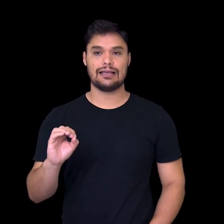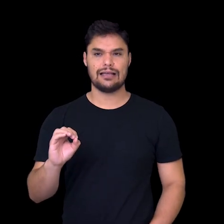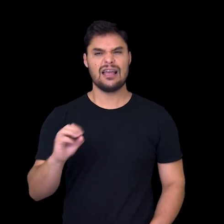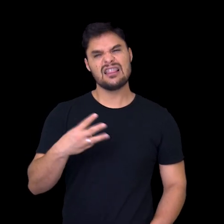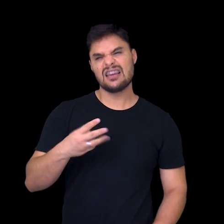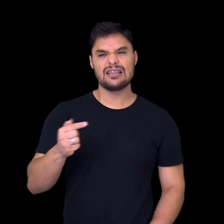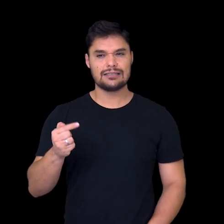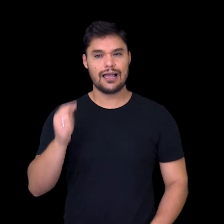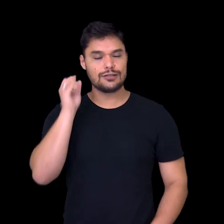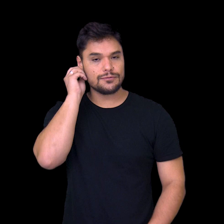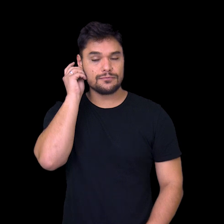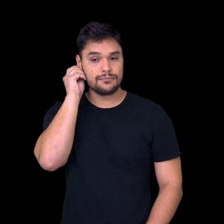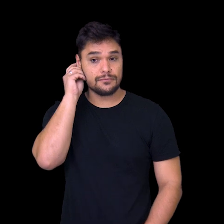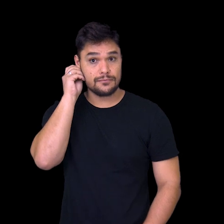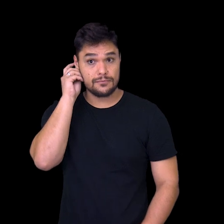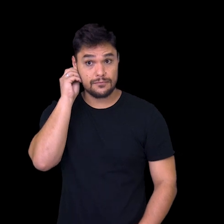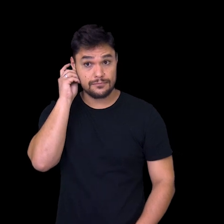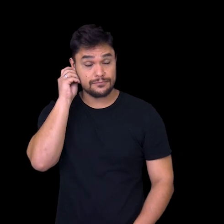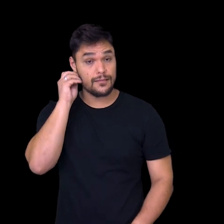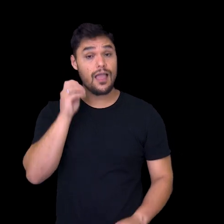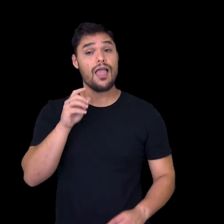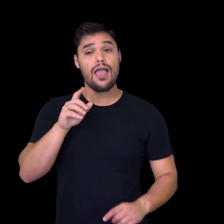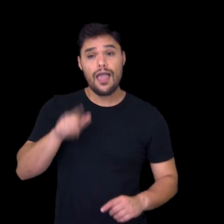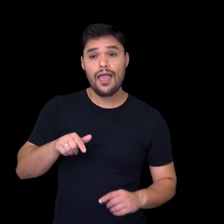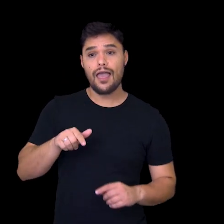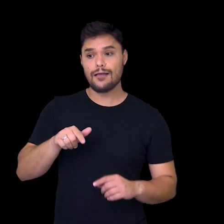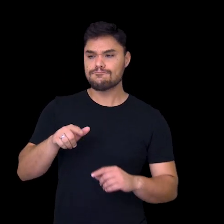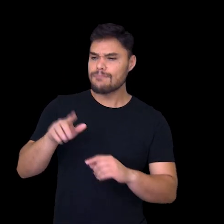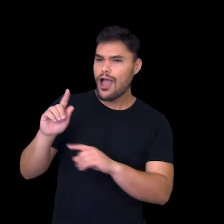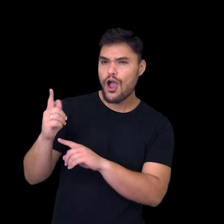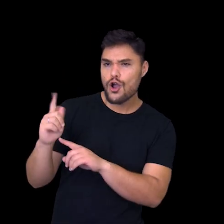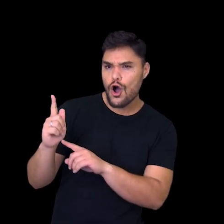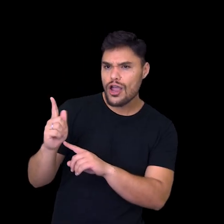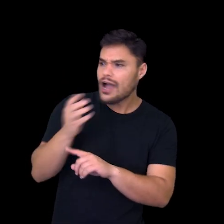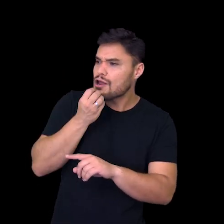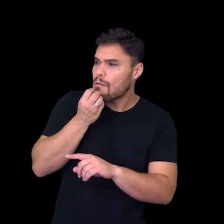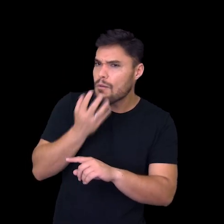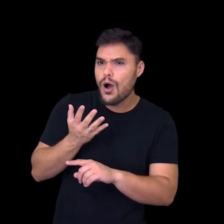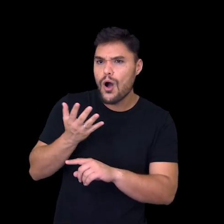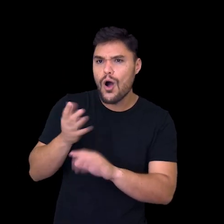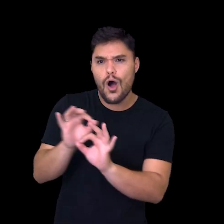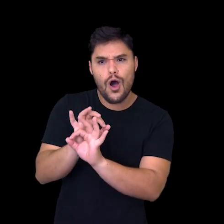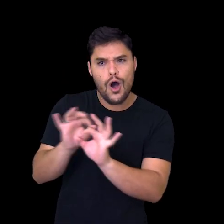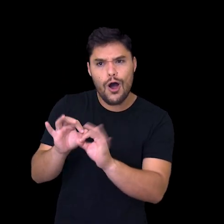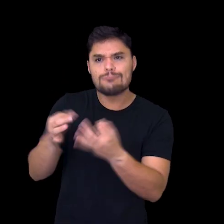né? 1937. Então, como foi algo que funcionou